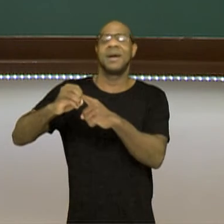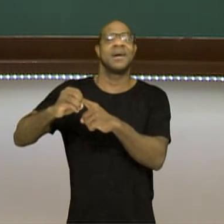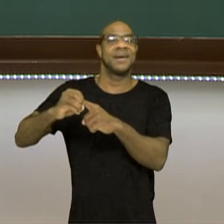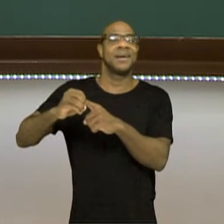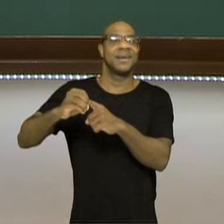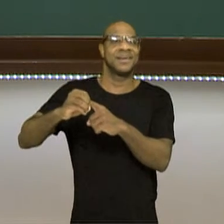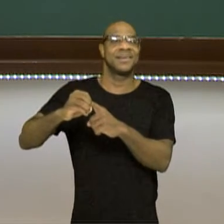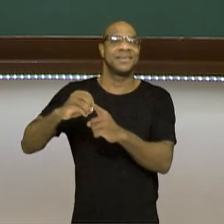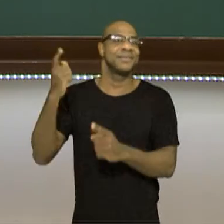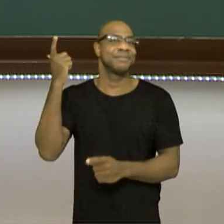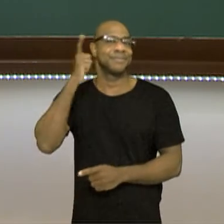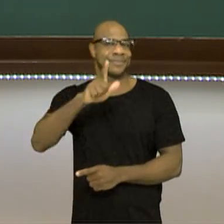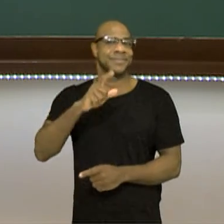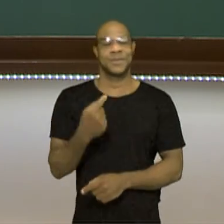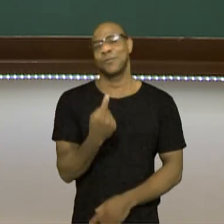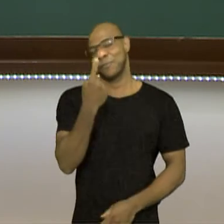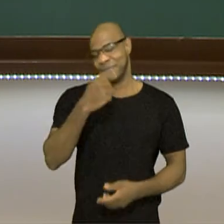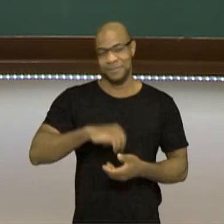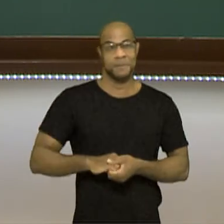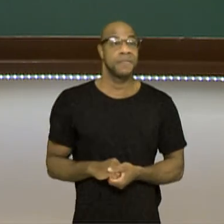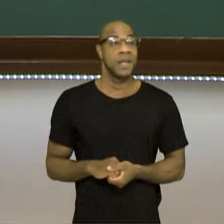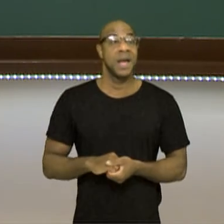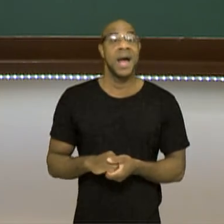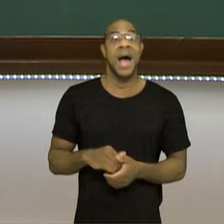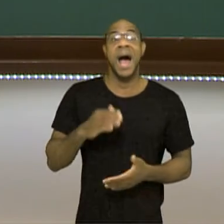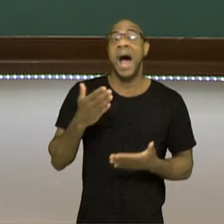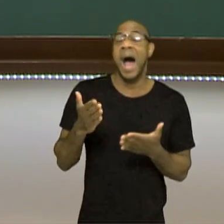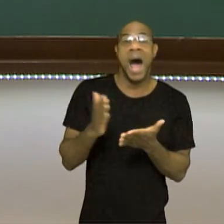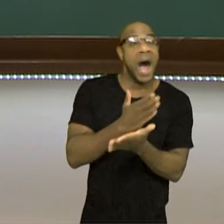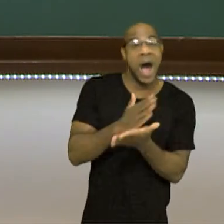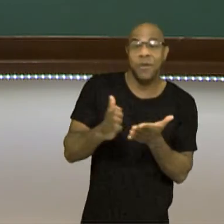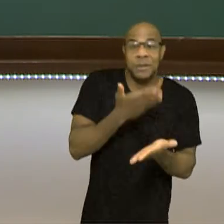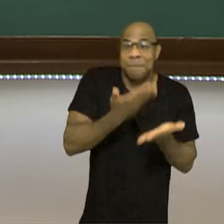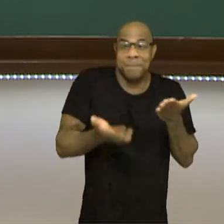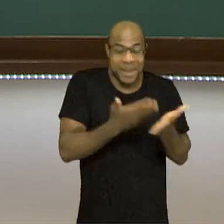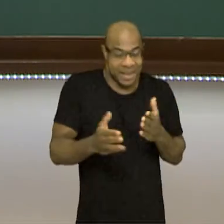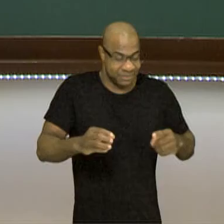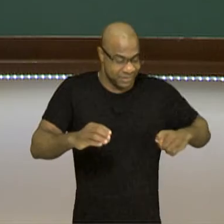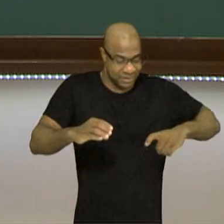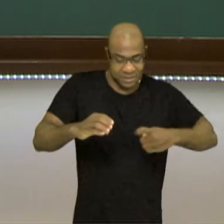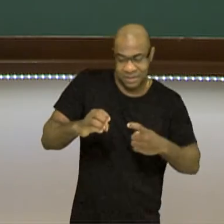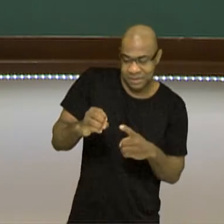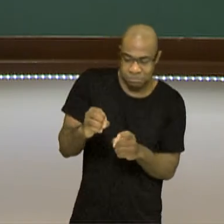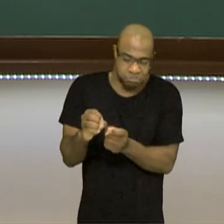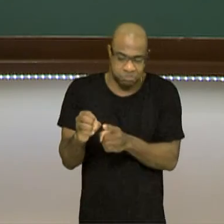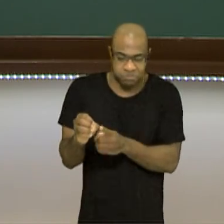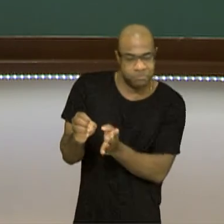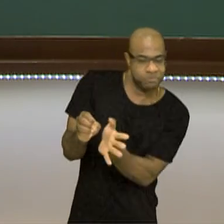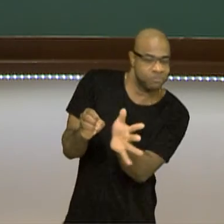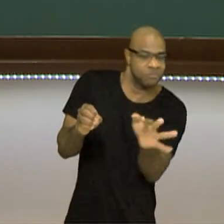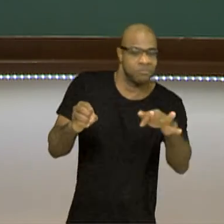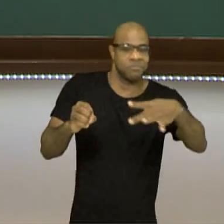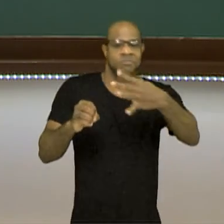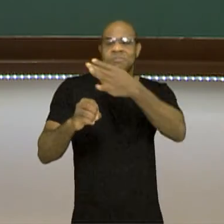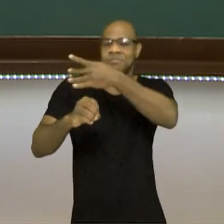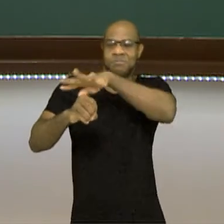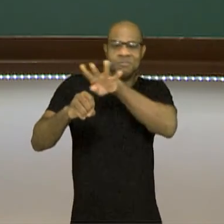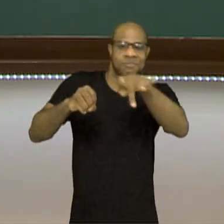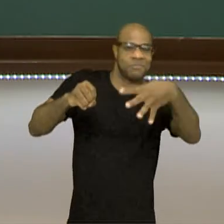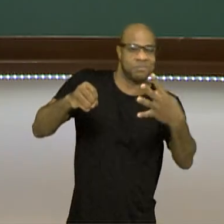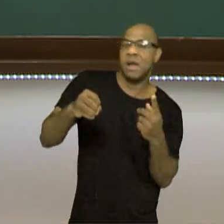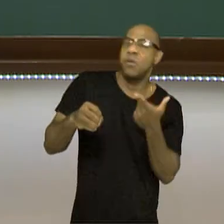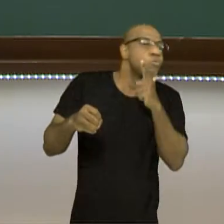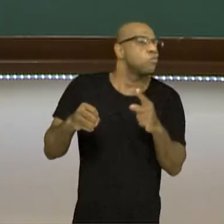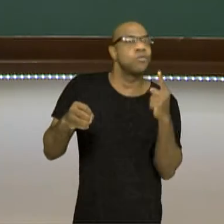garantindo a fecundação. Muitos deles se perdem pelo caminho, tá? Na hora, né, de subir pelo sistema